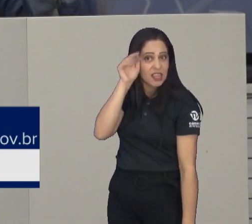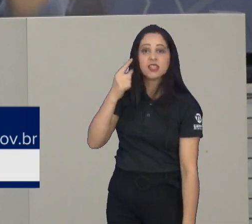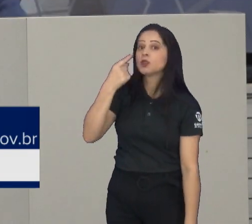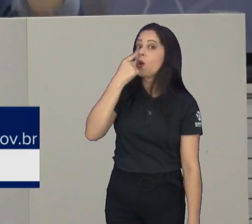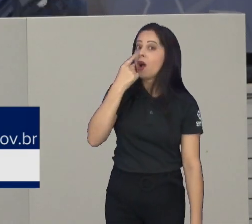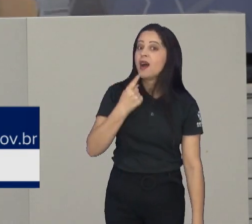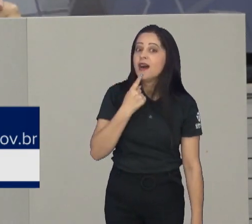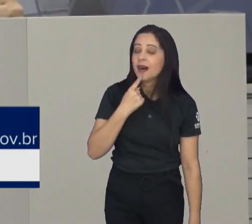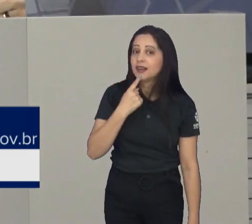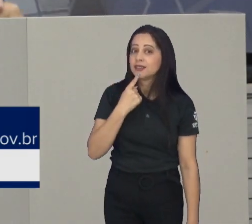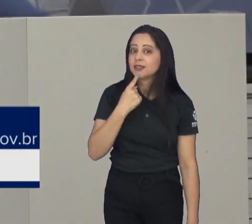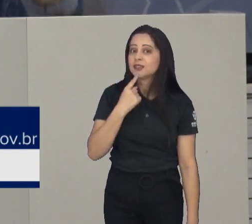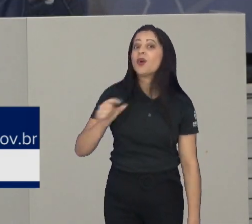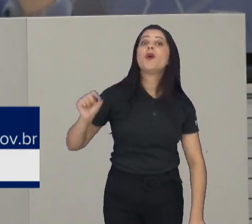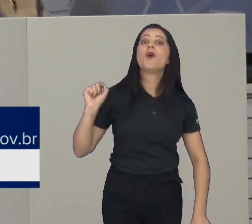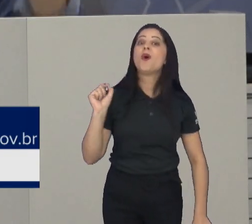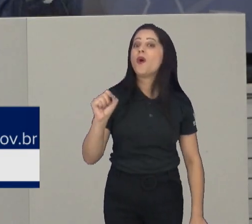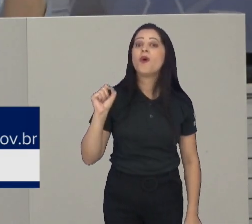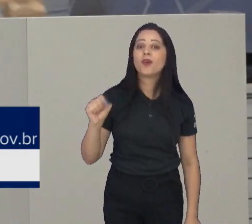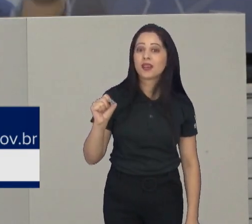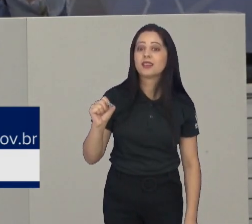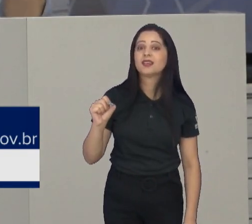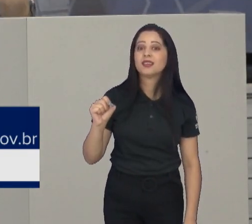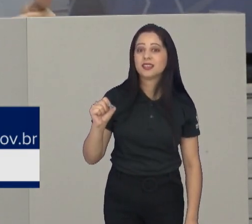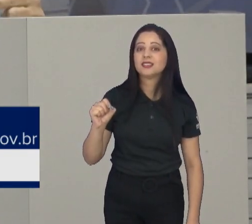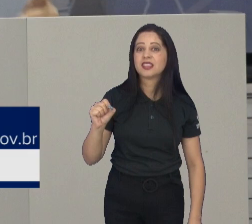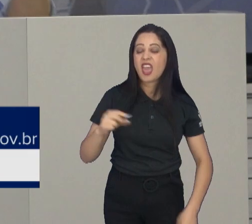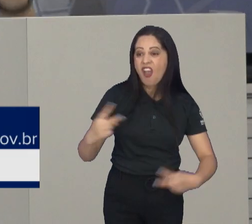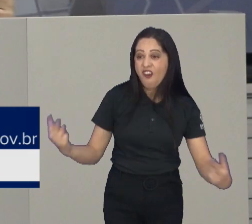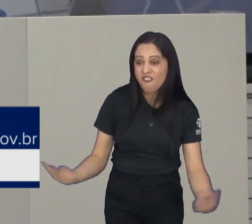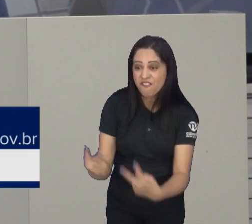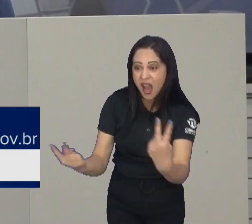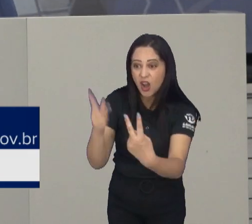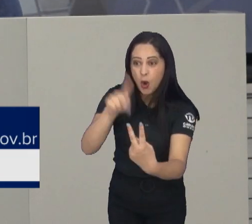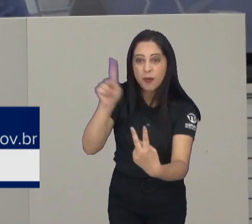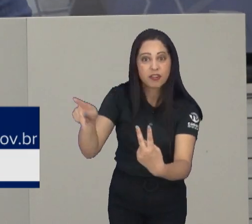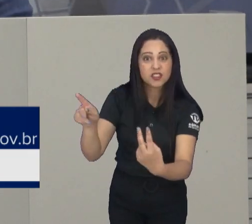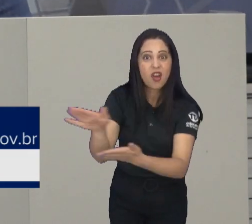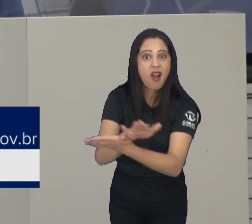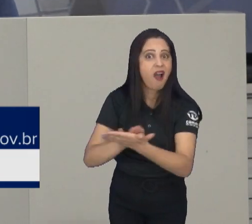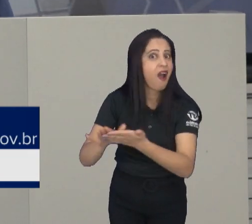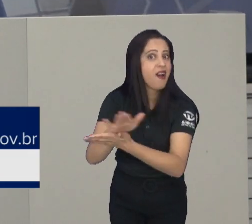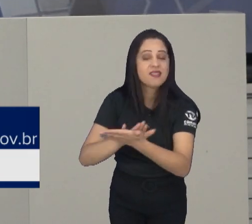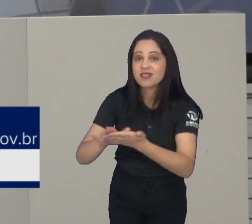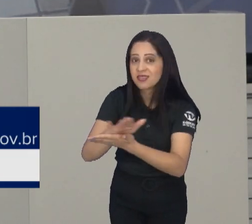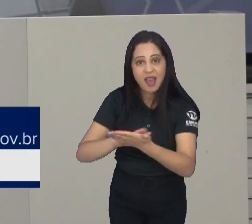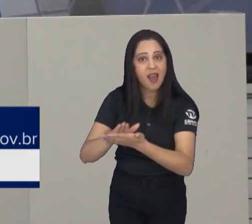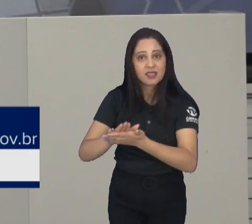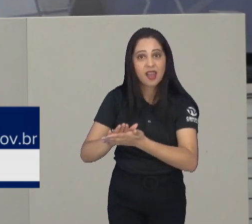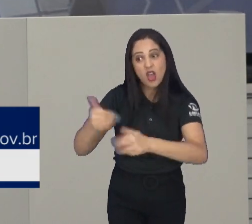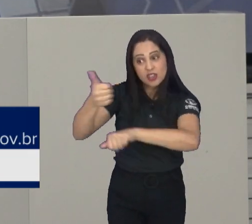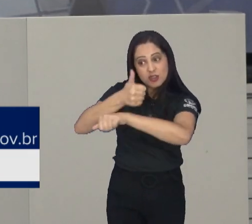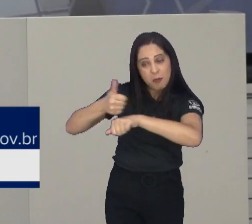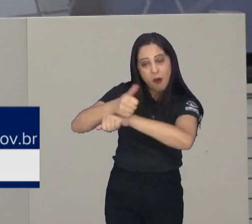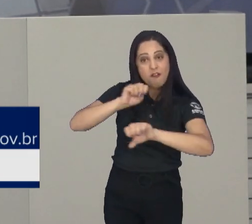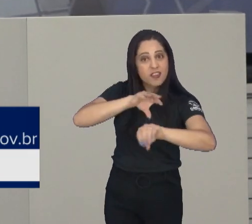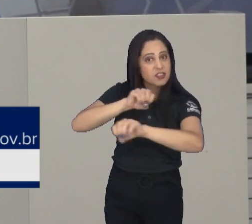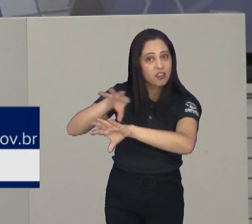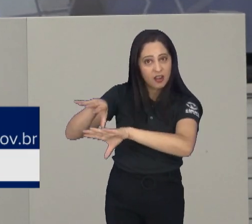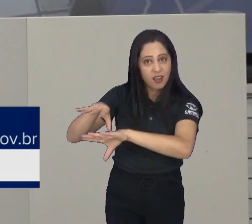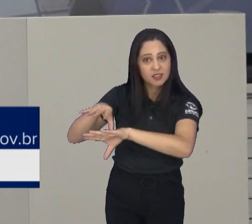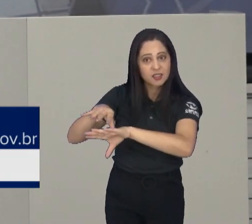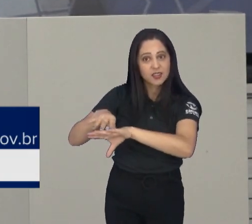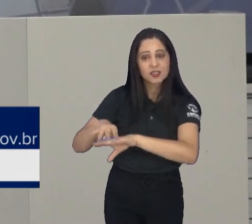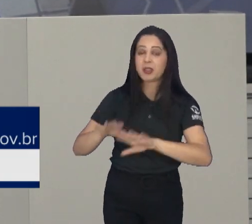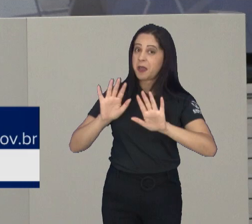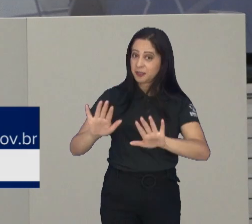Anderson, simplesmente estão desvalorizando os professores, os profissionais da educação. E, contrariando